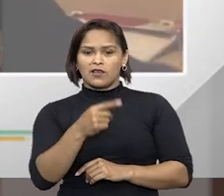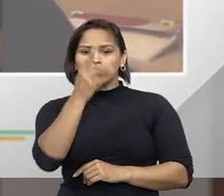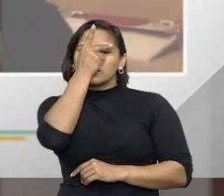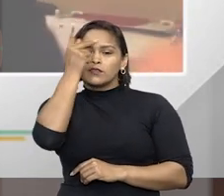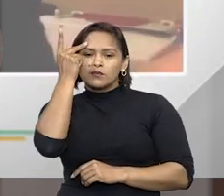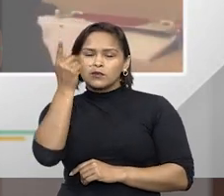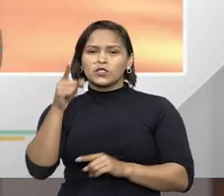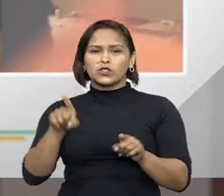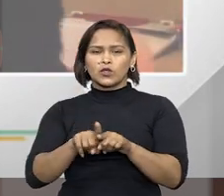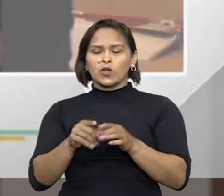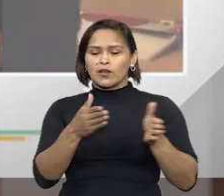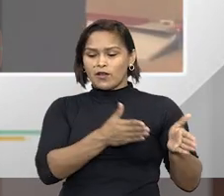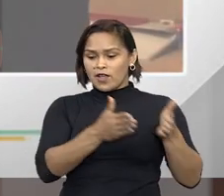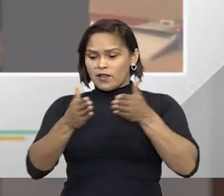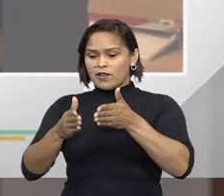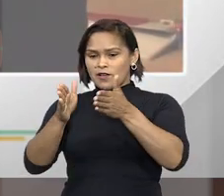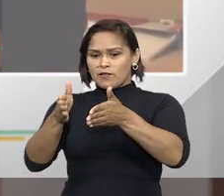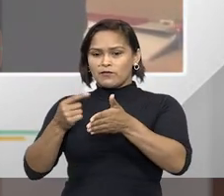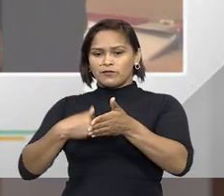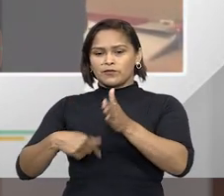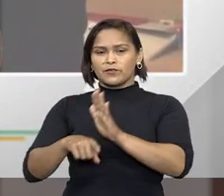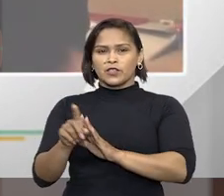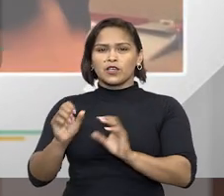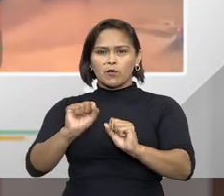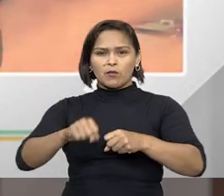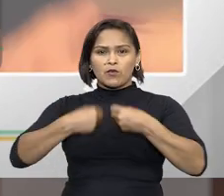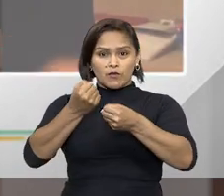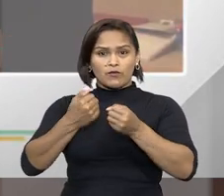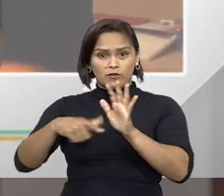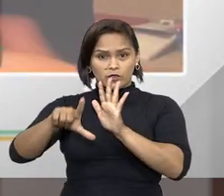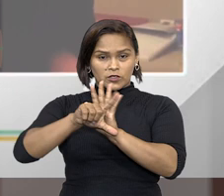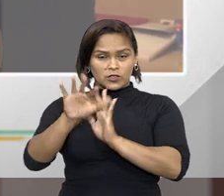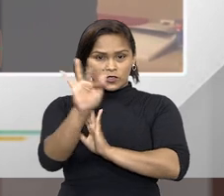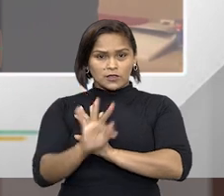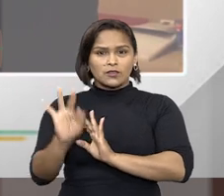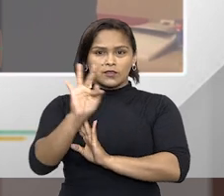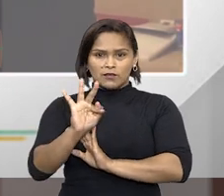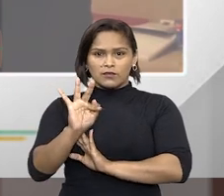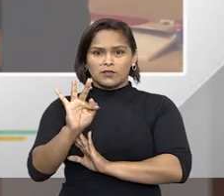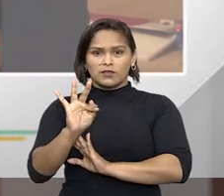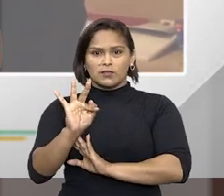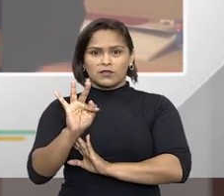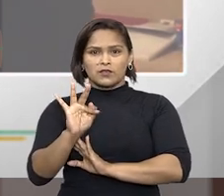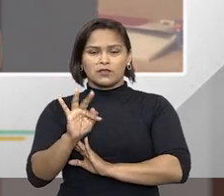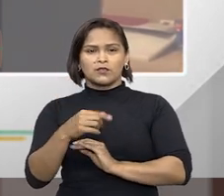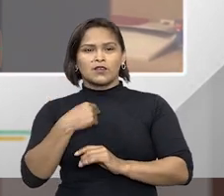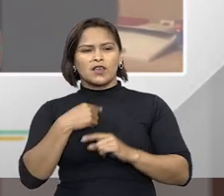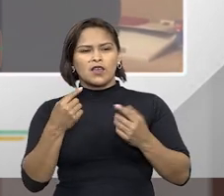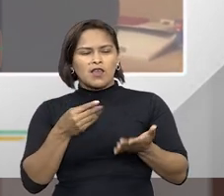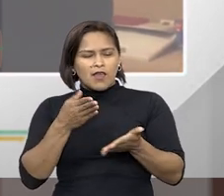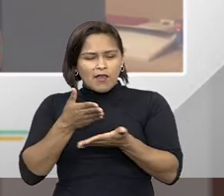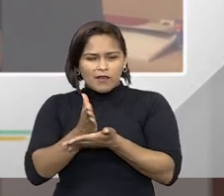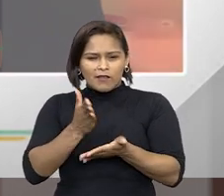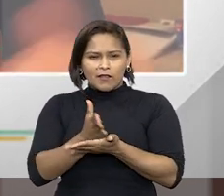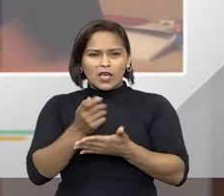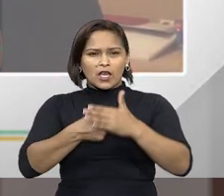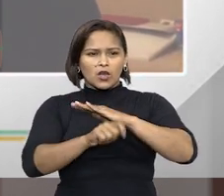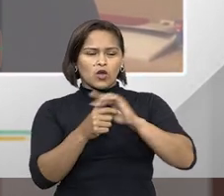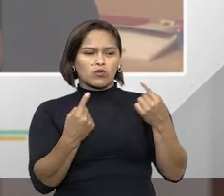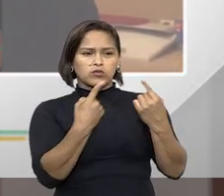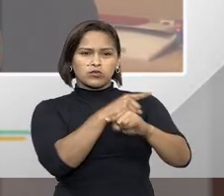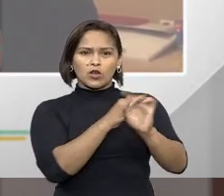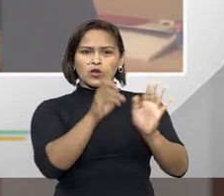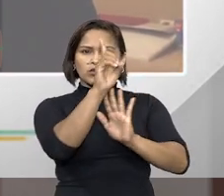designado, portanto, por força de lei federal, ele, então, investe contra o direito líquido e certo ou